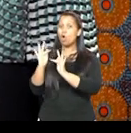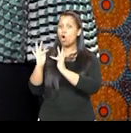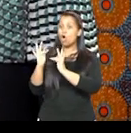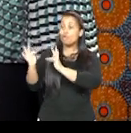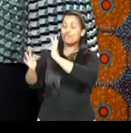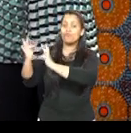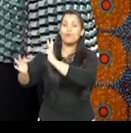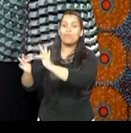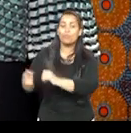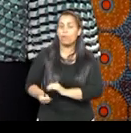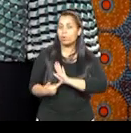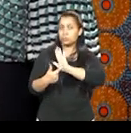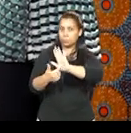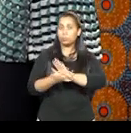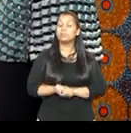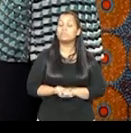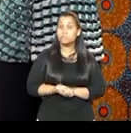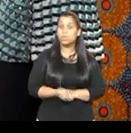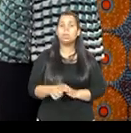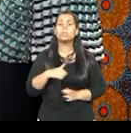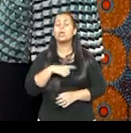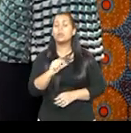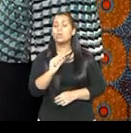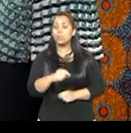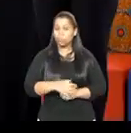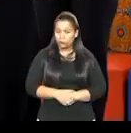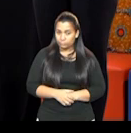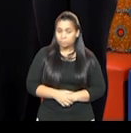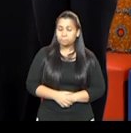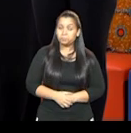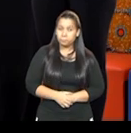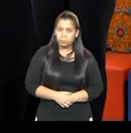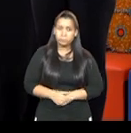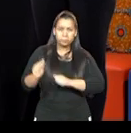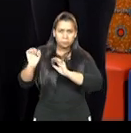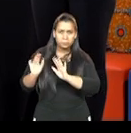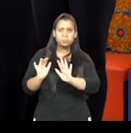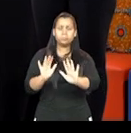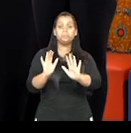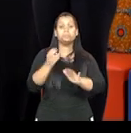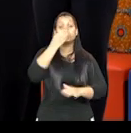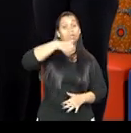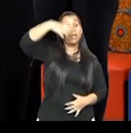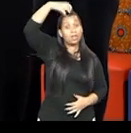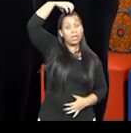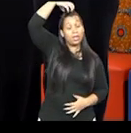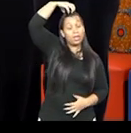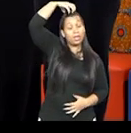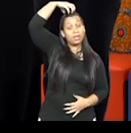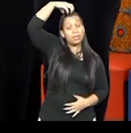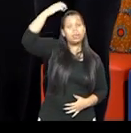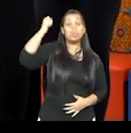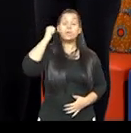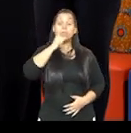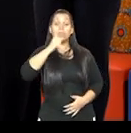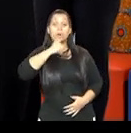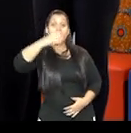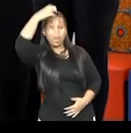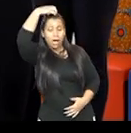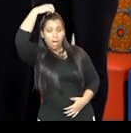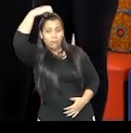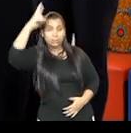essa manifestação. Ocorre uma peregrinação onde rei e rainha vão à frente representando os